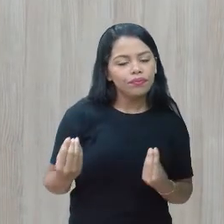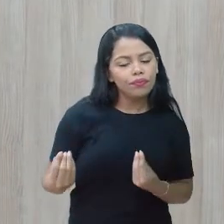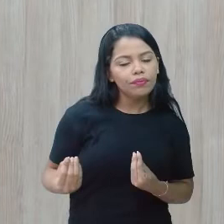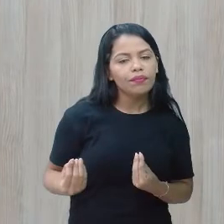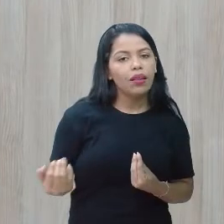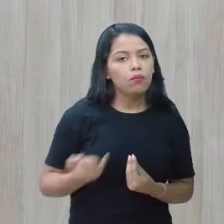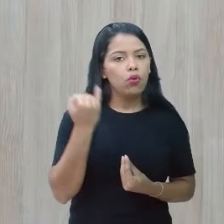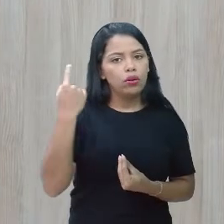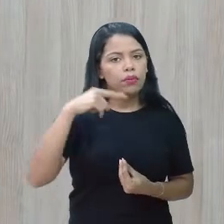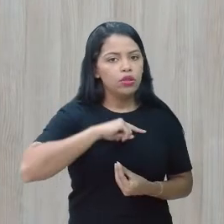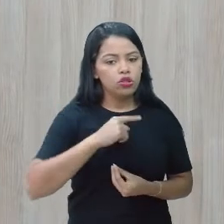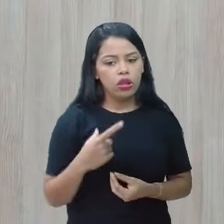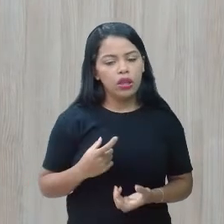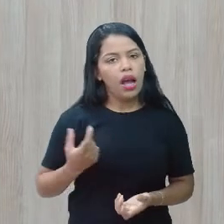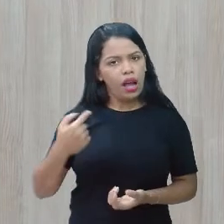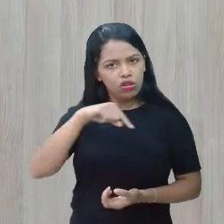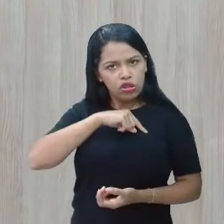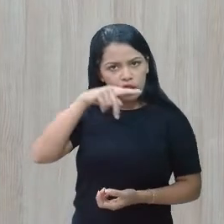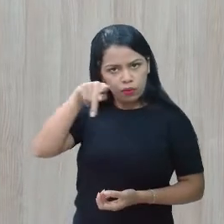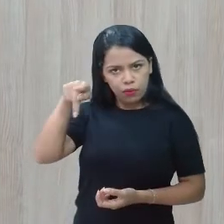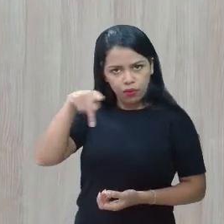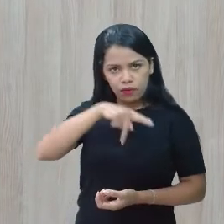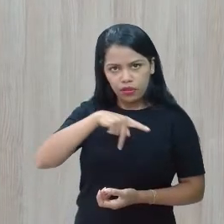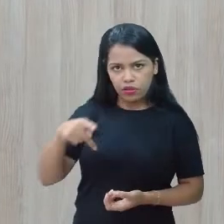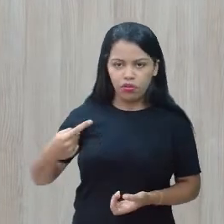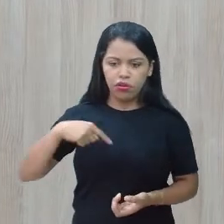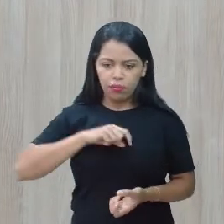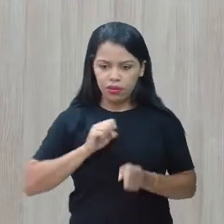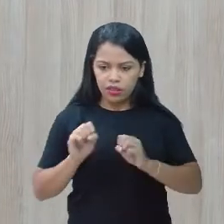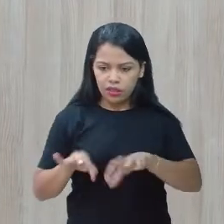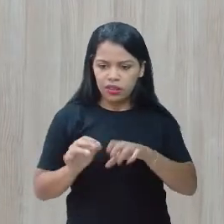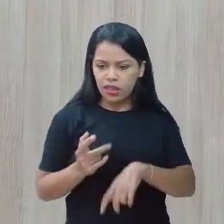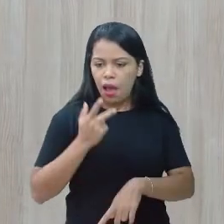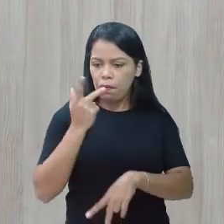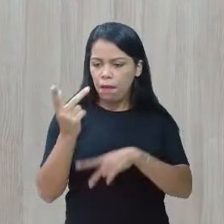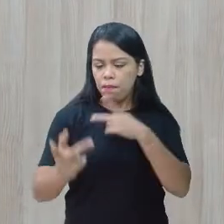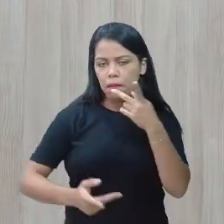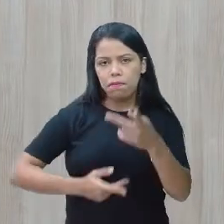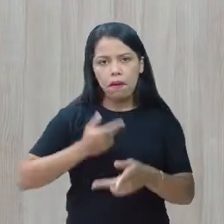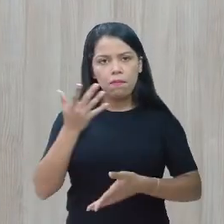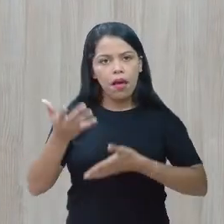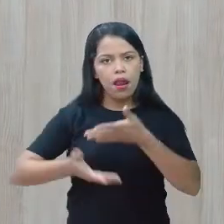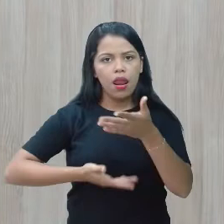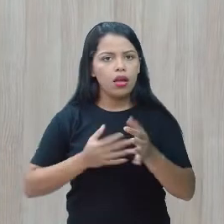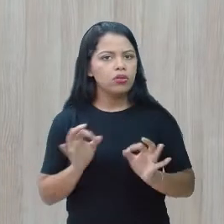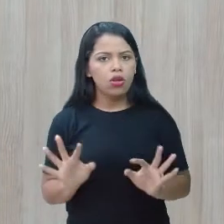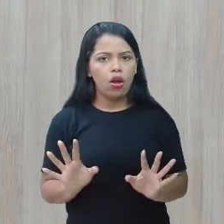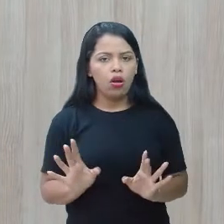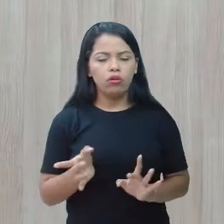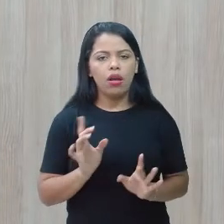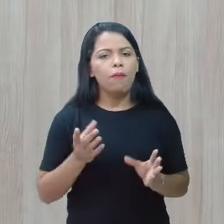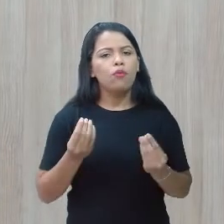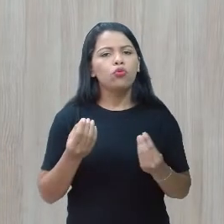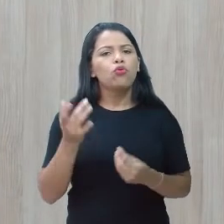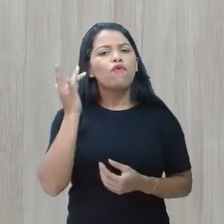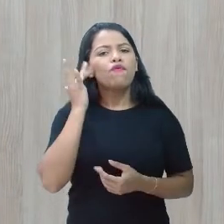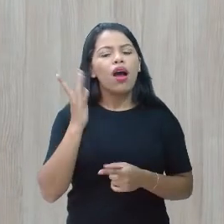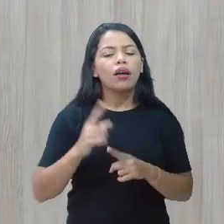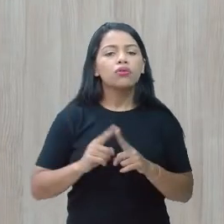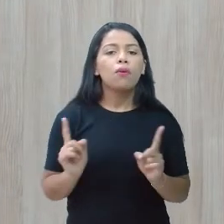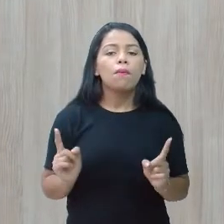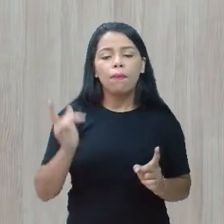educadores, pais, a ensinar, não apenas falando, porque falar aqui para vocês é fácil, mas é no dia a